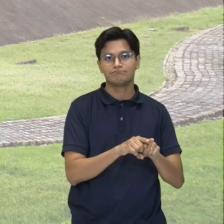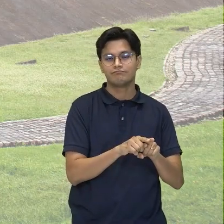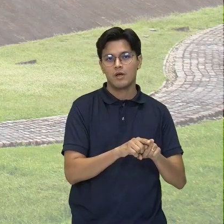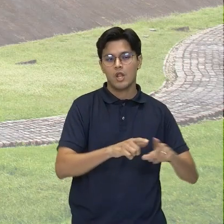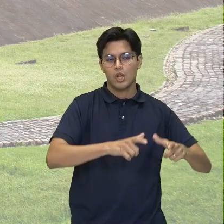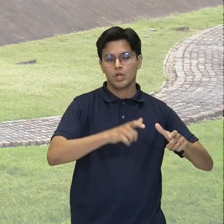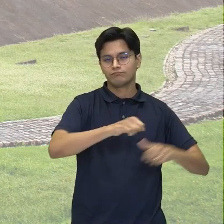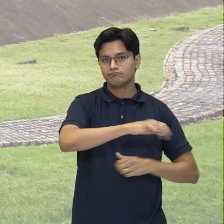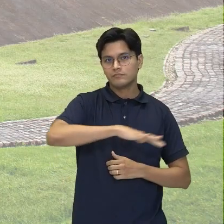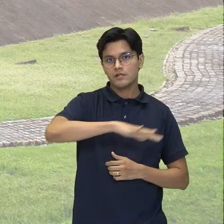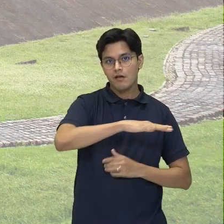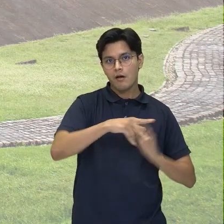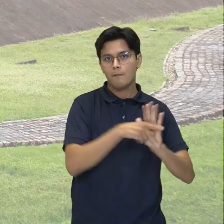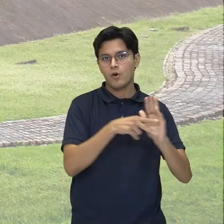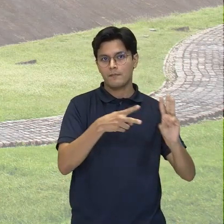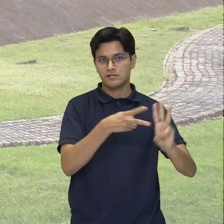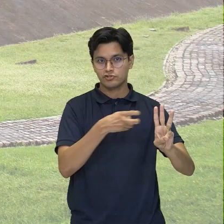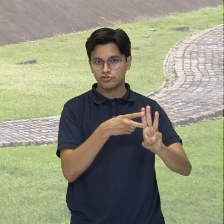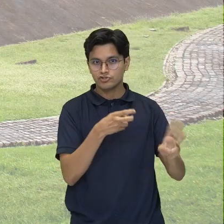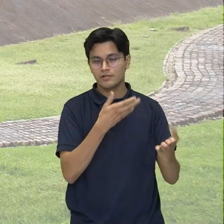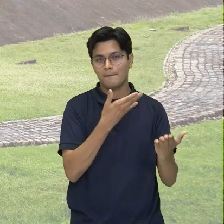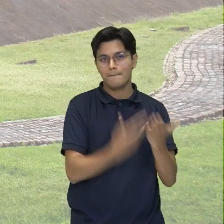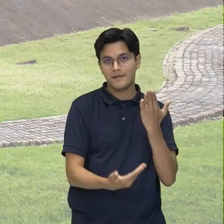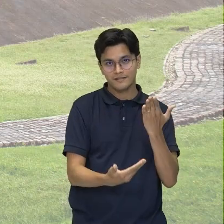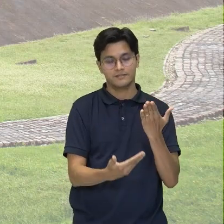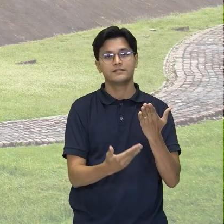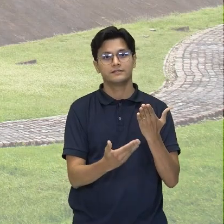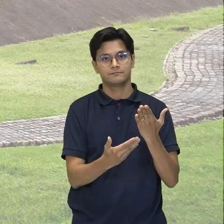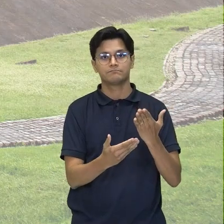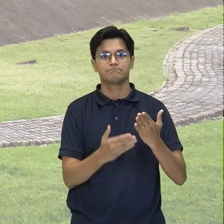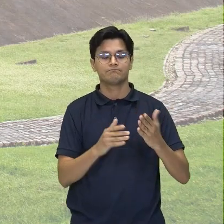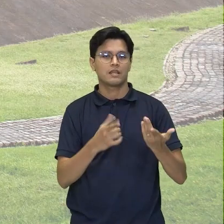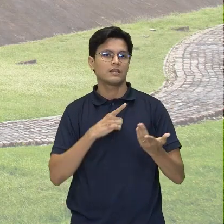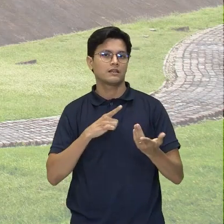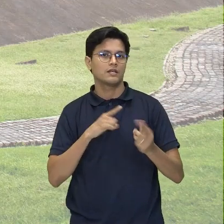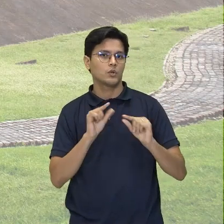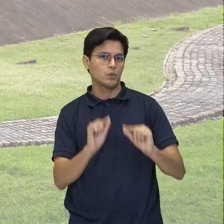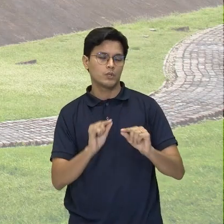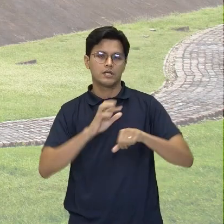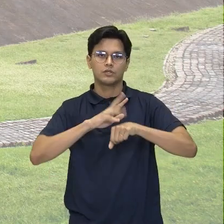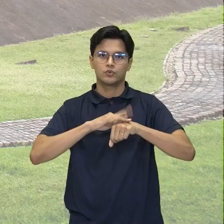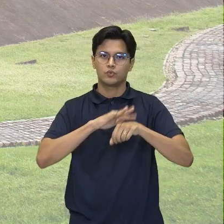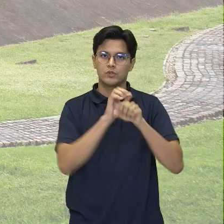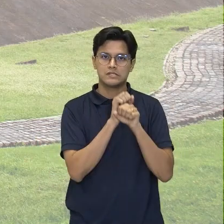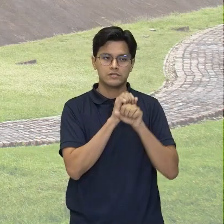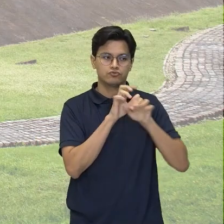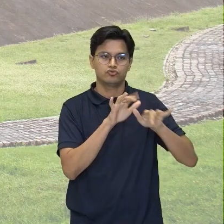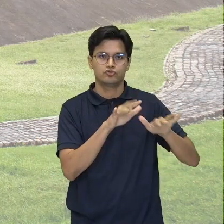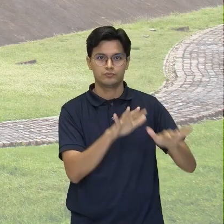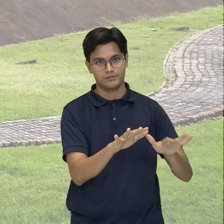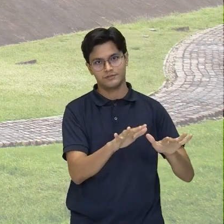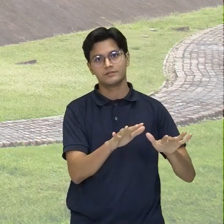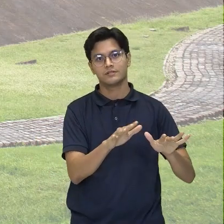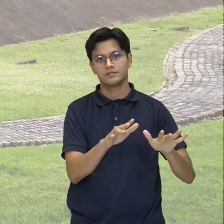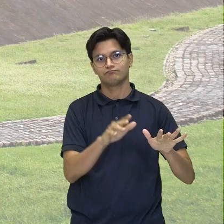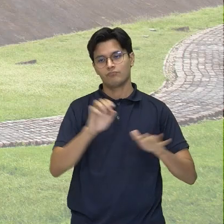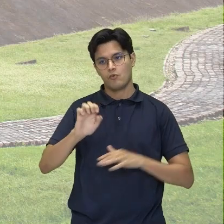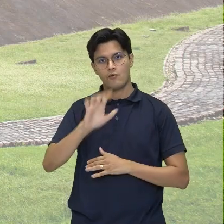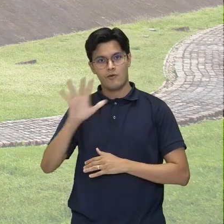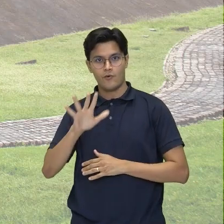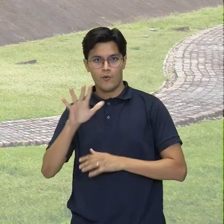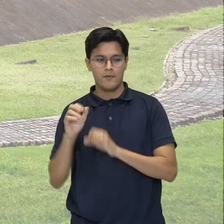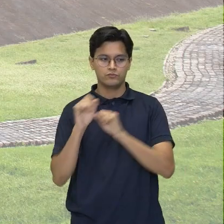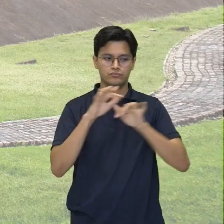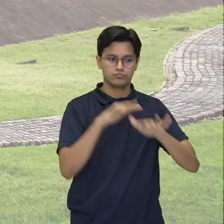populações indígenas. Existe a questão das doenças que são trazidas pelos europeus, doenças